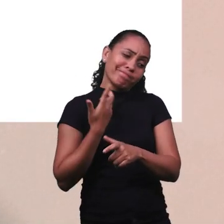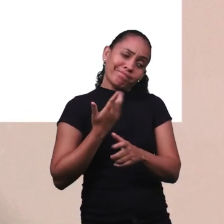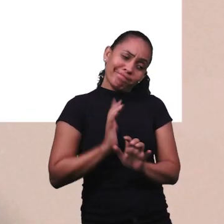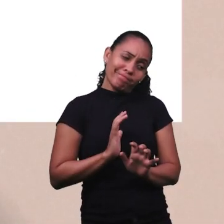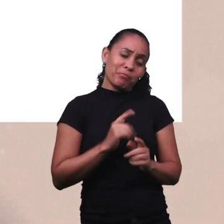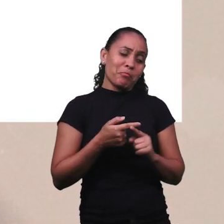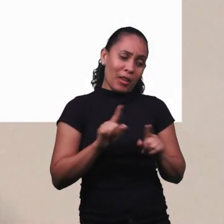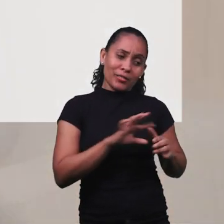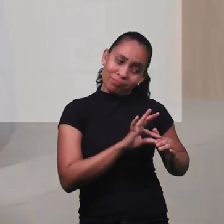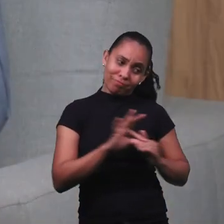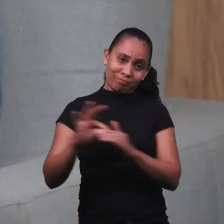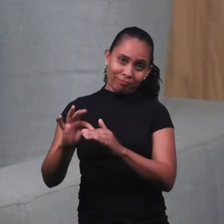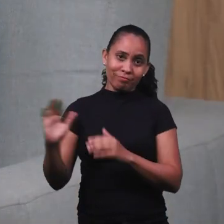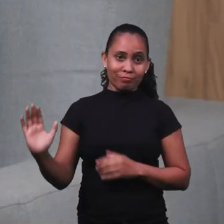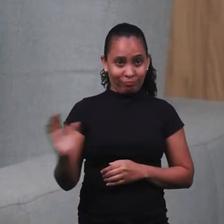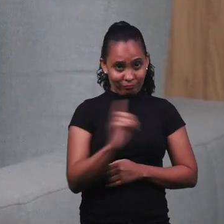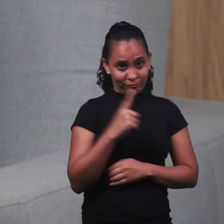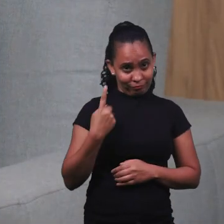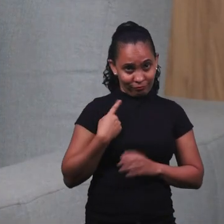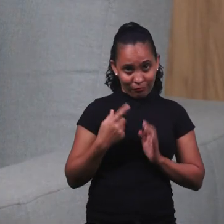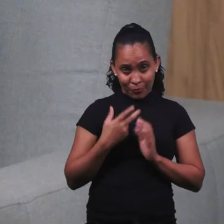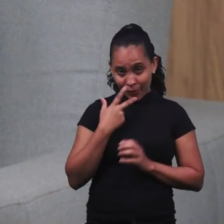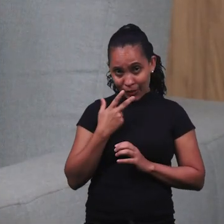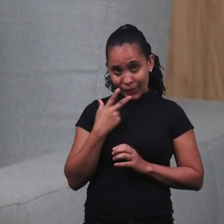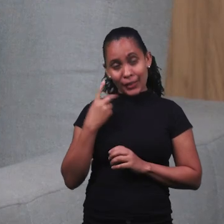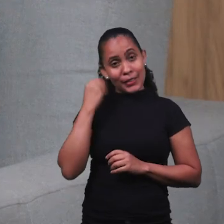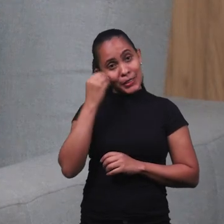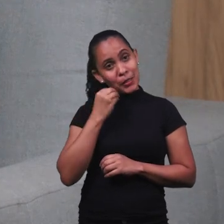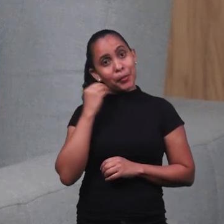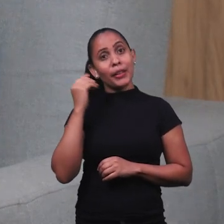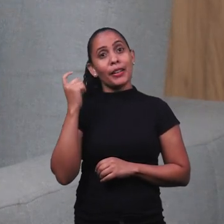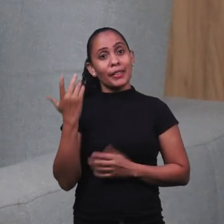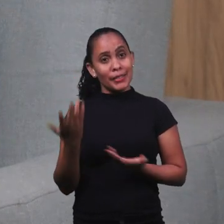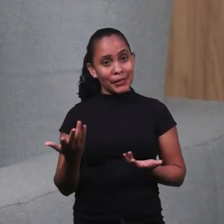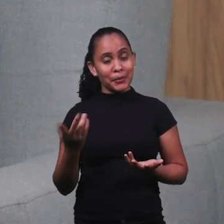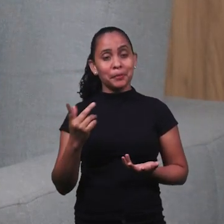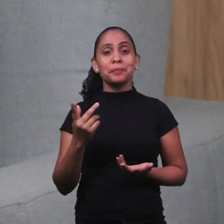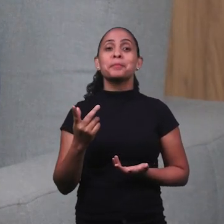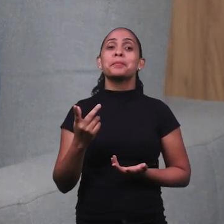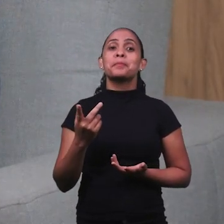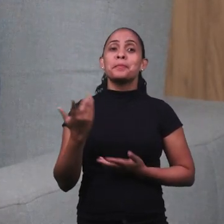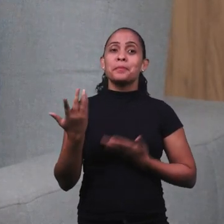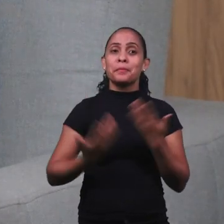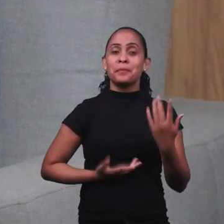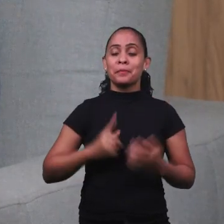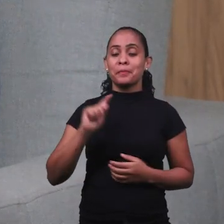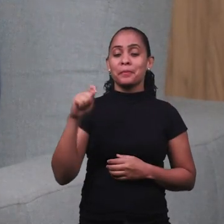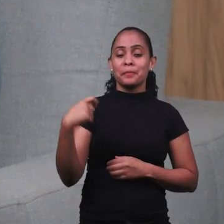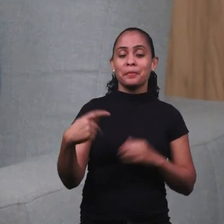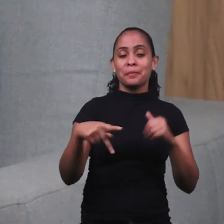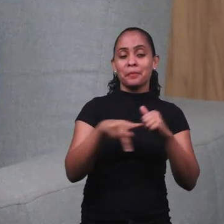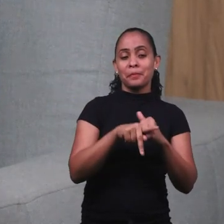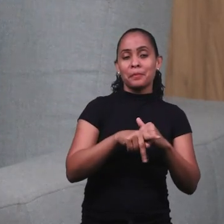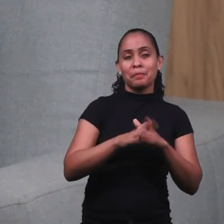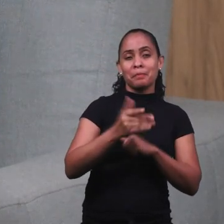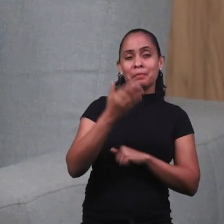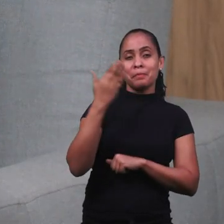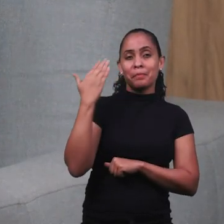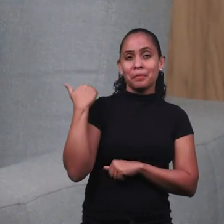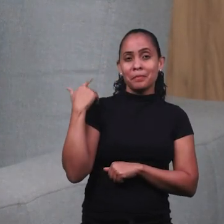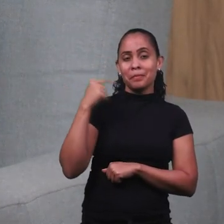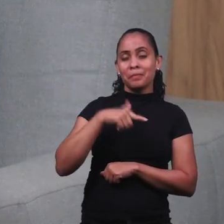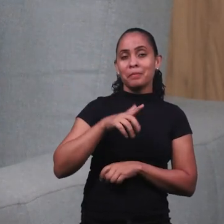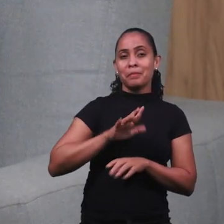não queiras. Estamos falando aqui da experiência do nosso querido irmão Pedro. Ele que ouviu a instrução